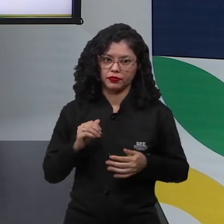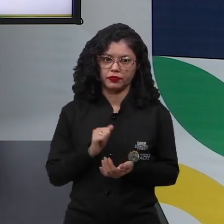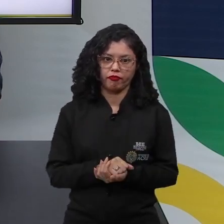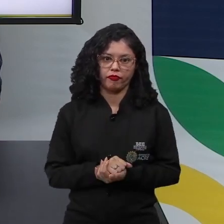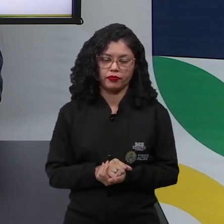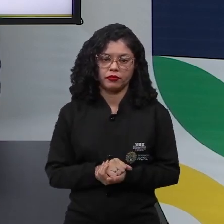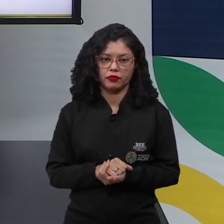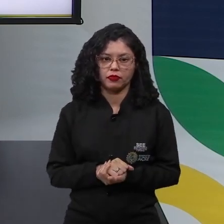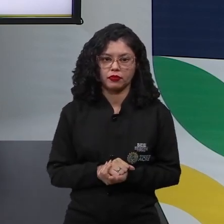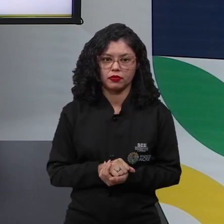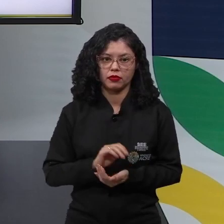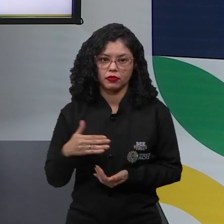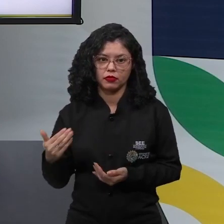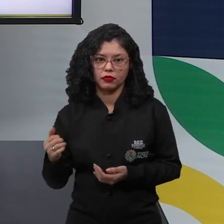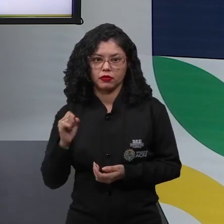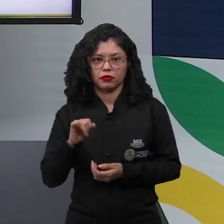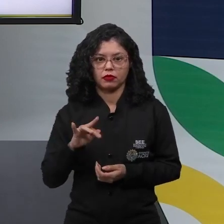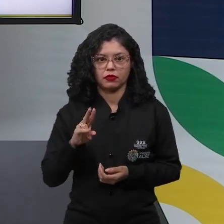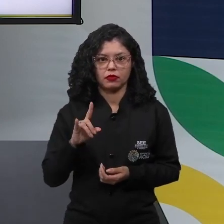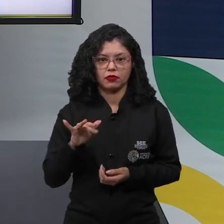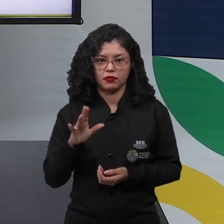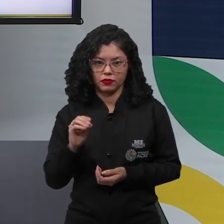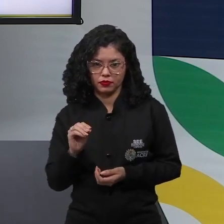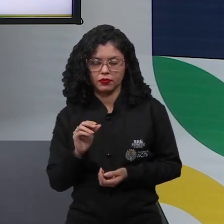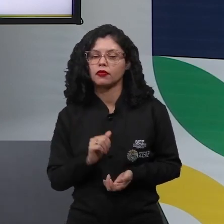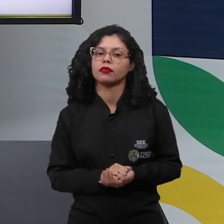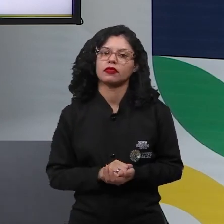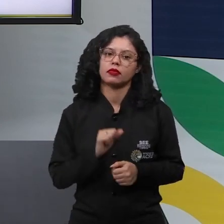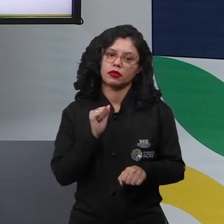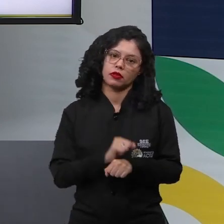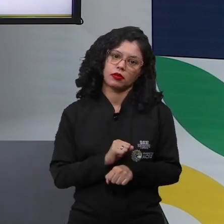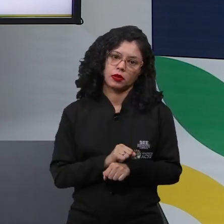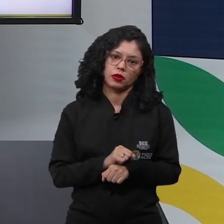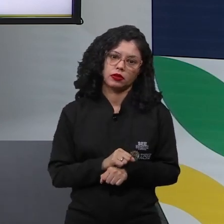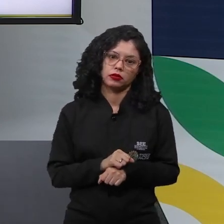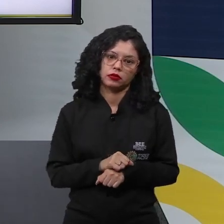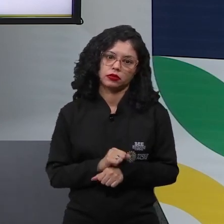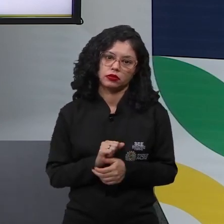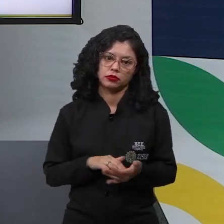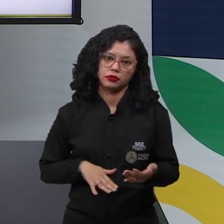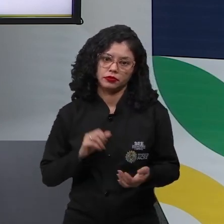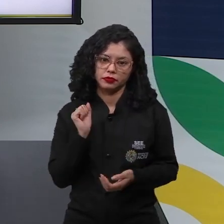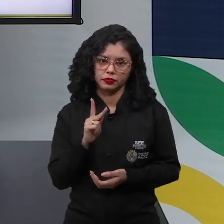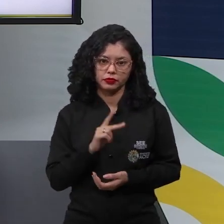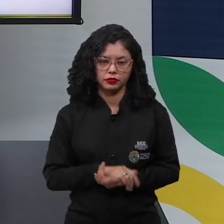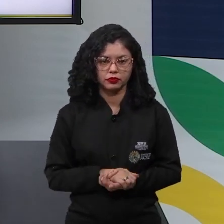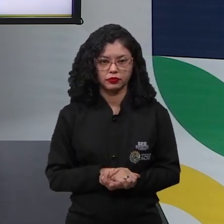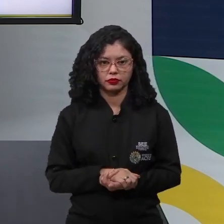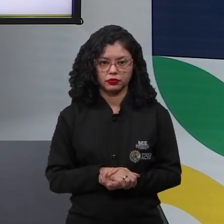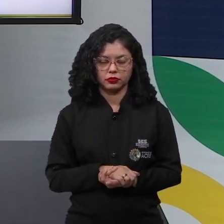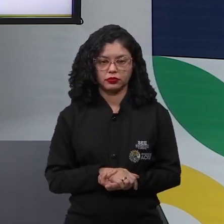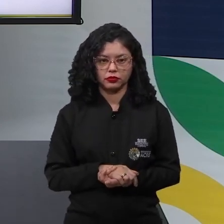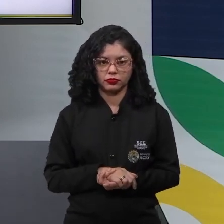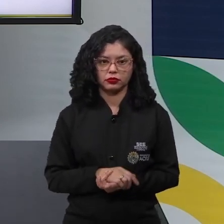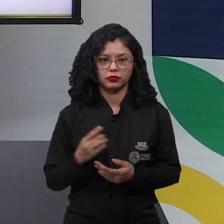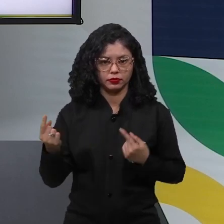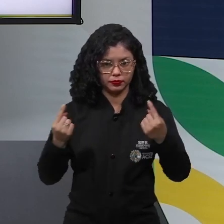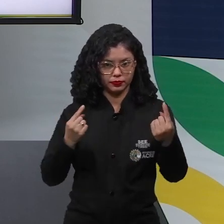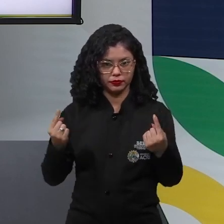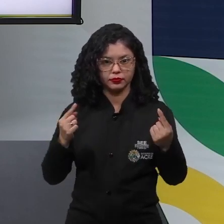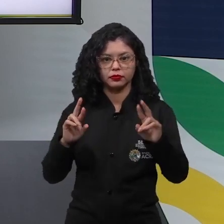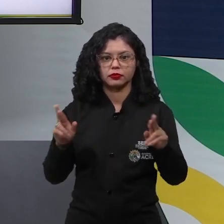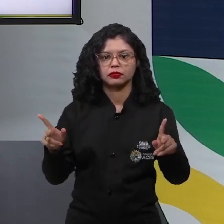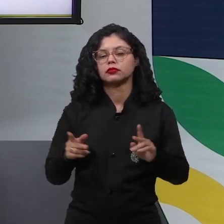relaxados. Enquanto no simpático, o sistema digestório, ele para as suas atividades, tá ok? Então, essa é a